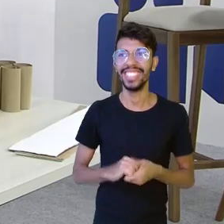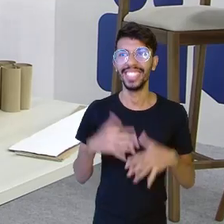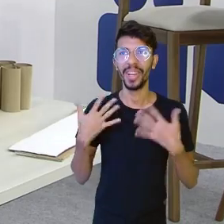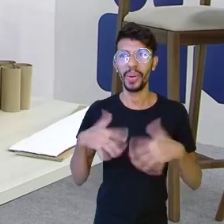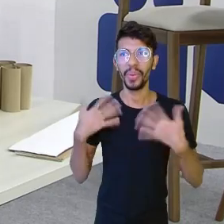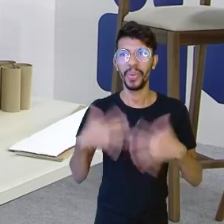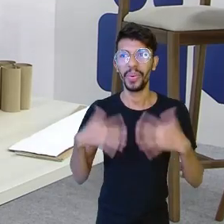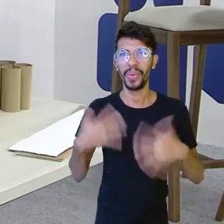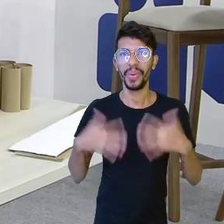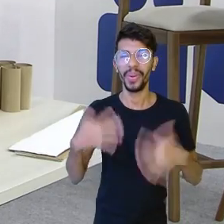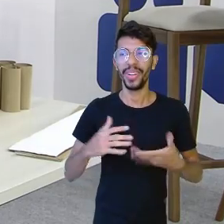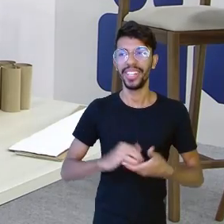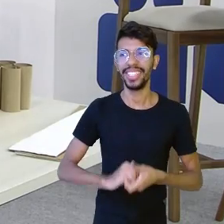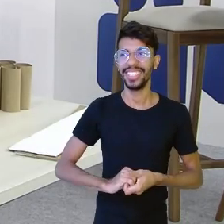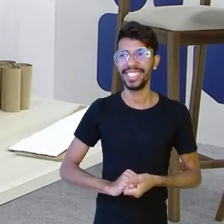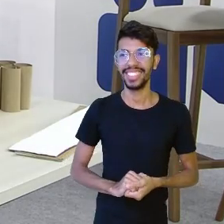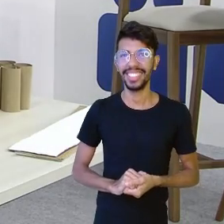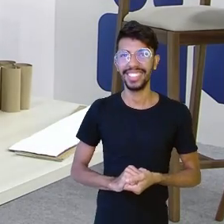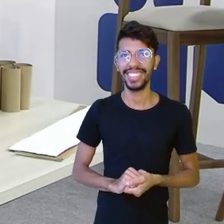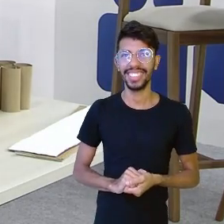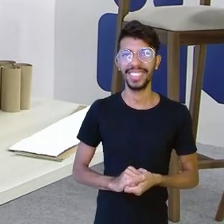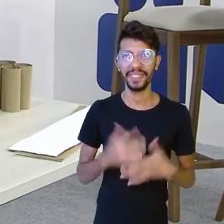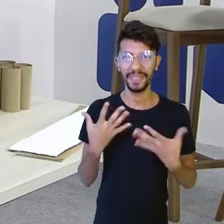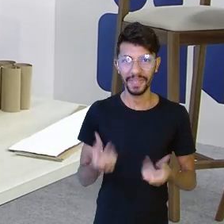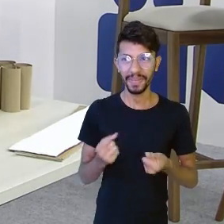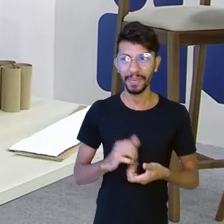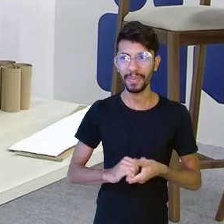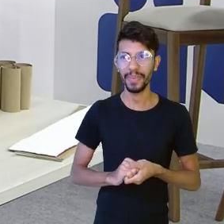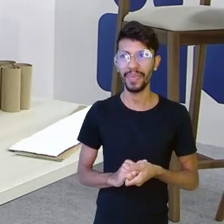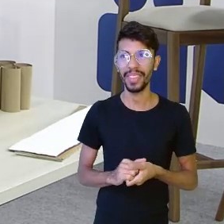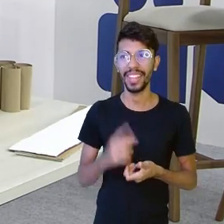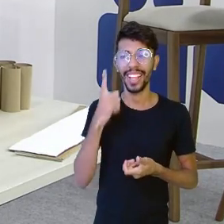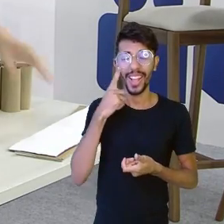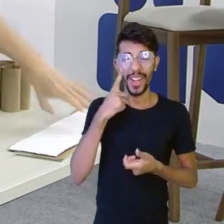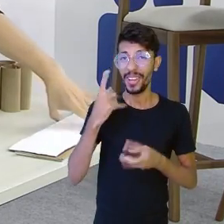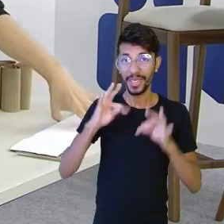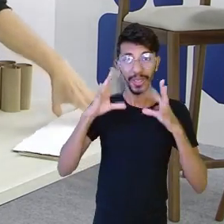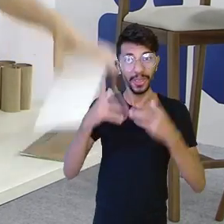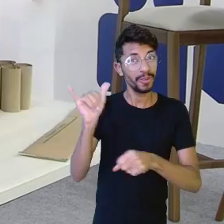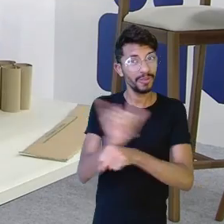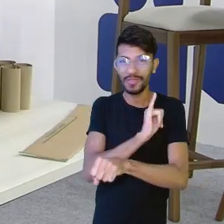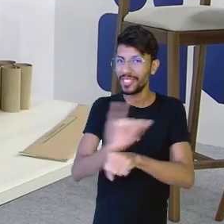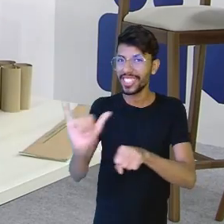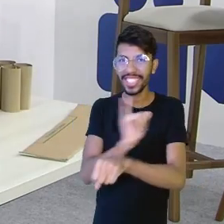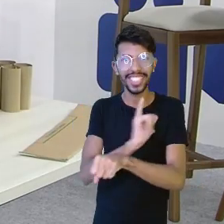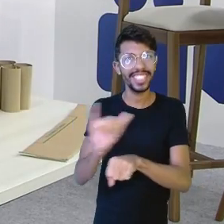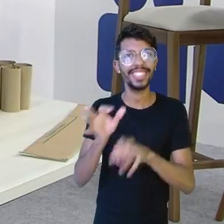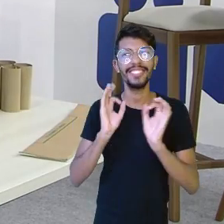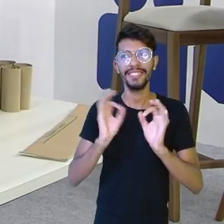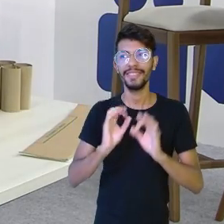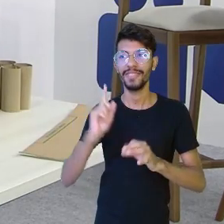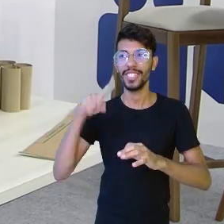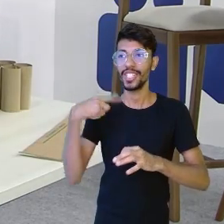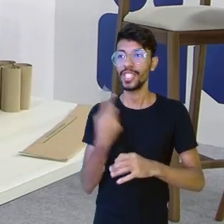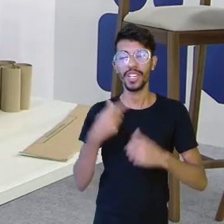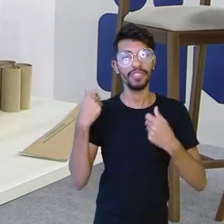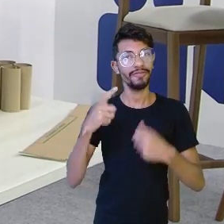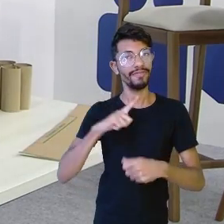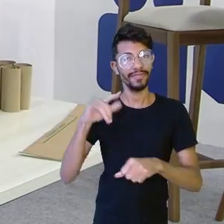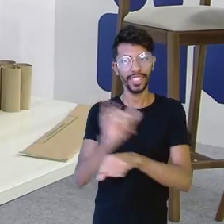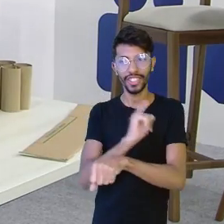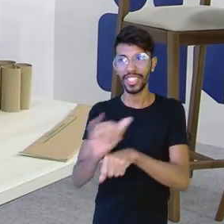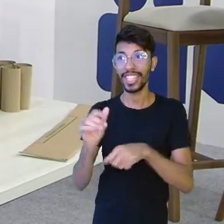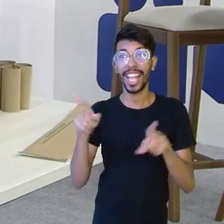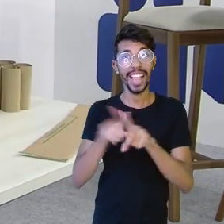Maria, o que eu vou conseguir? Vamos lá. Gente, tudo isso é uma questão de estratégia, tá? Se a gente tem estratégia e não